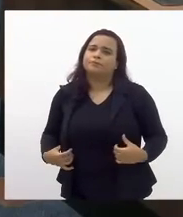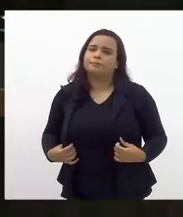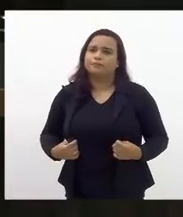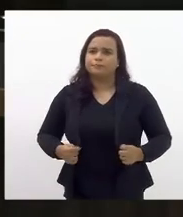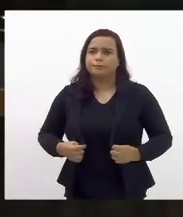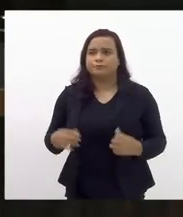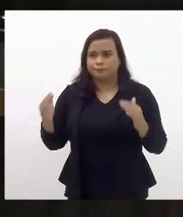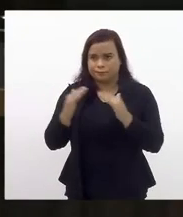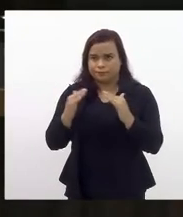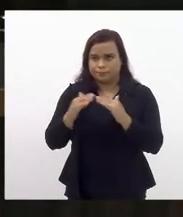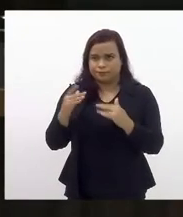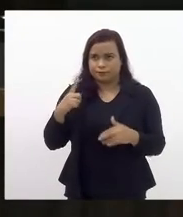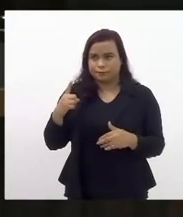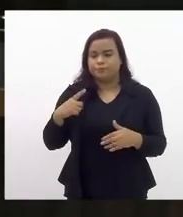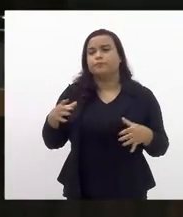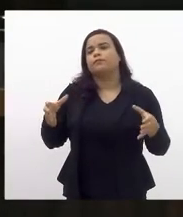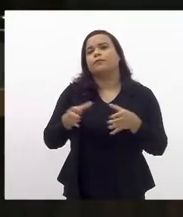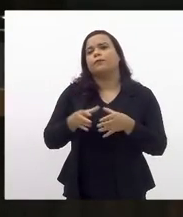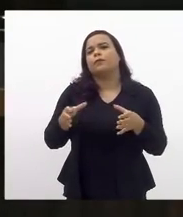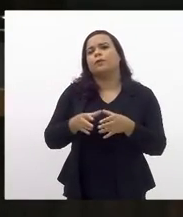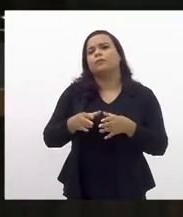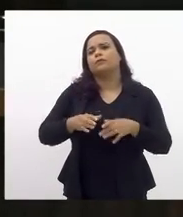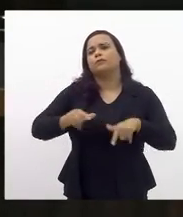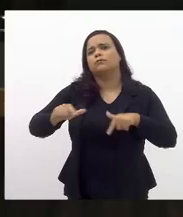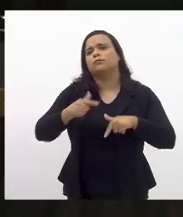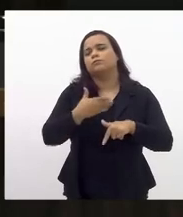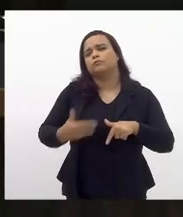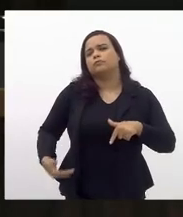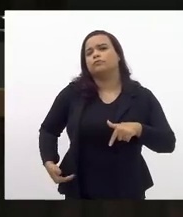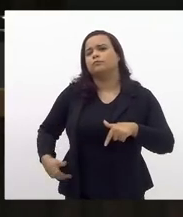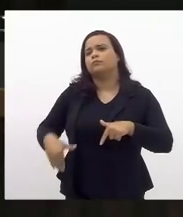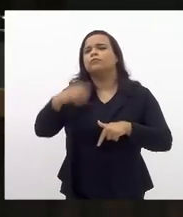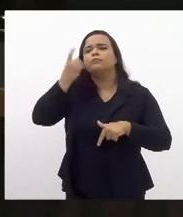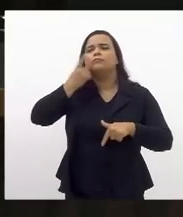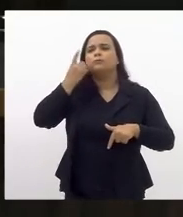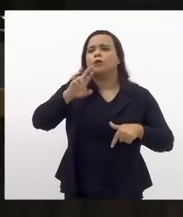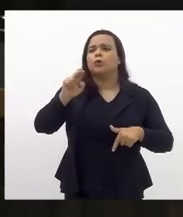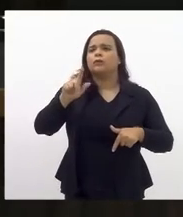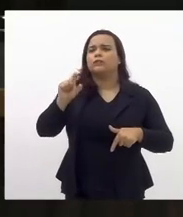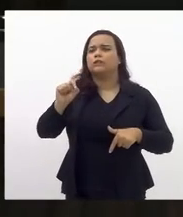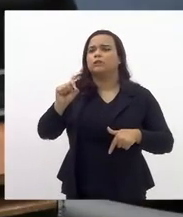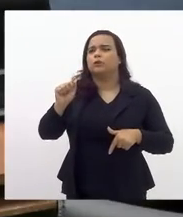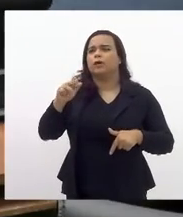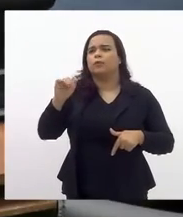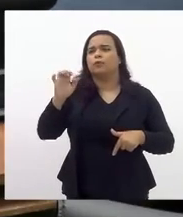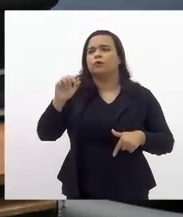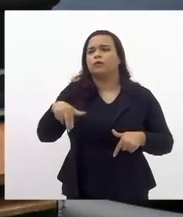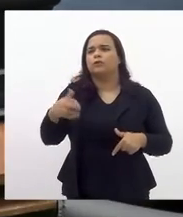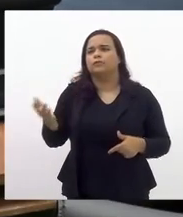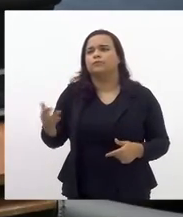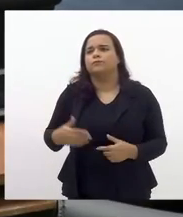Chegamos a um acordo. Pela Comissão de Servidores Públicos, deputado Rodrigo Amorim.